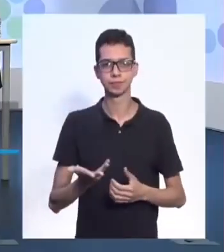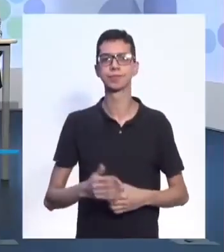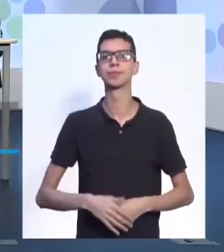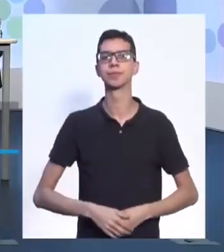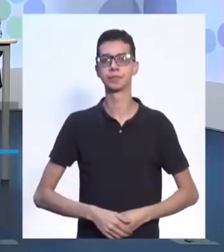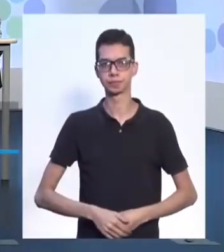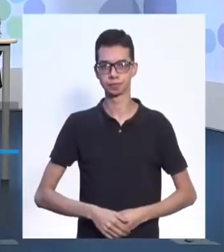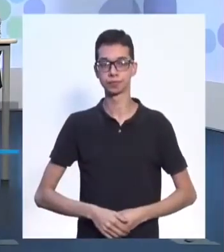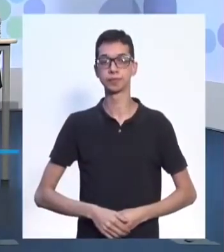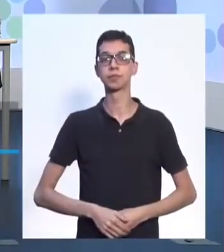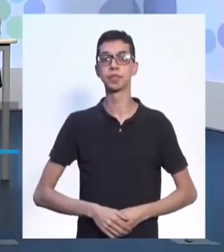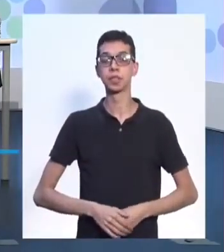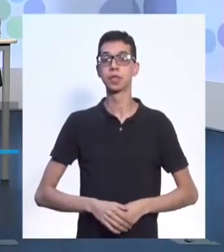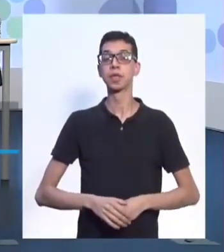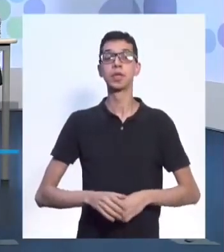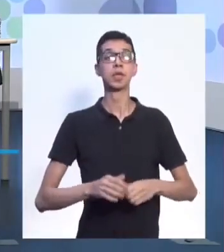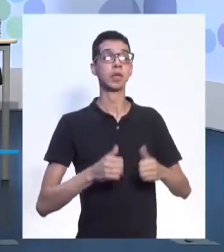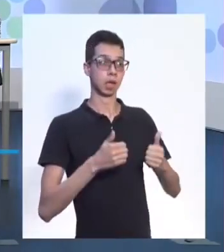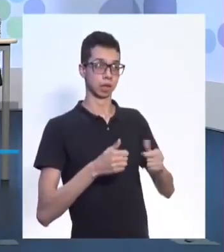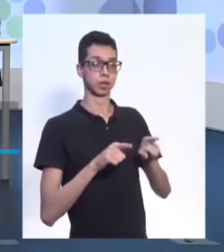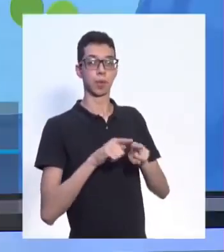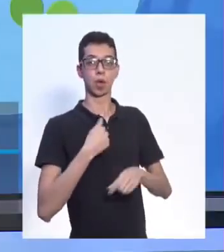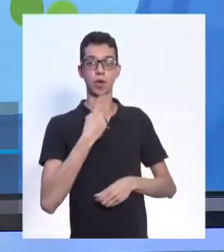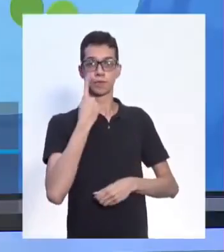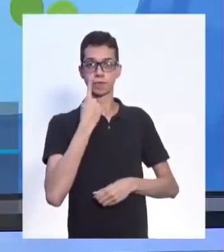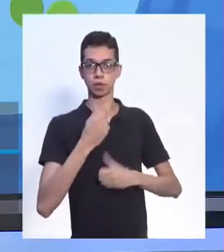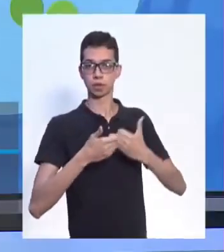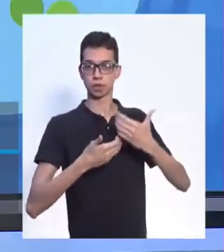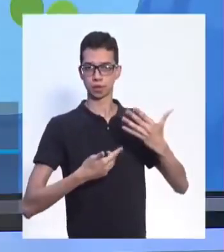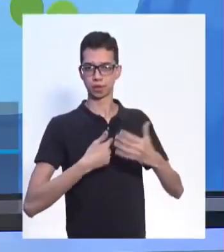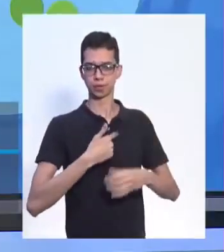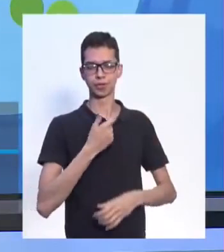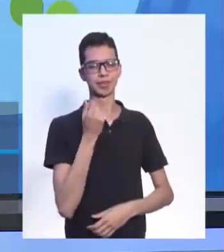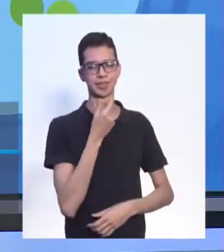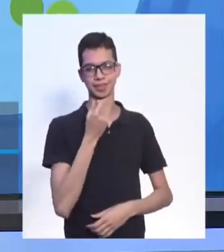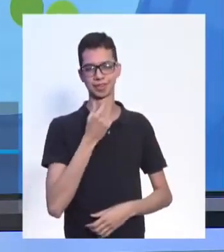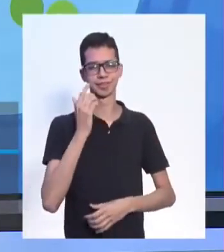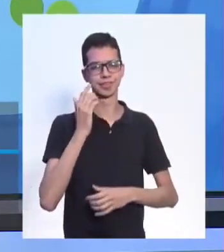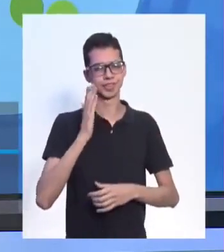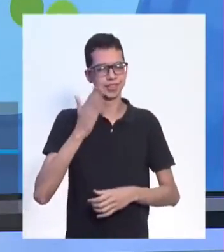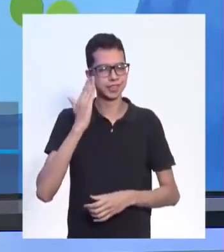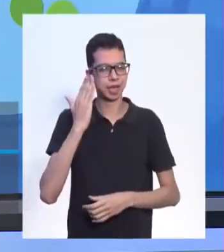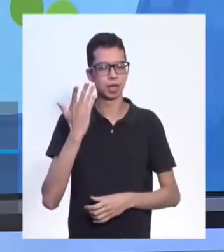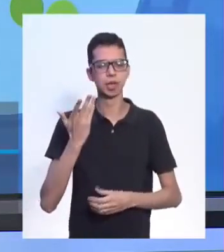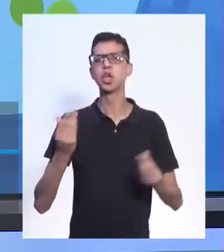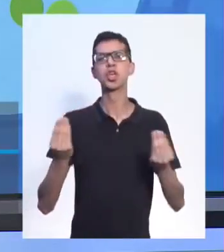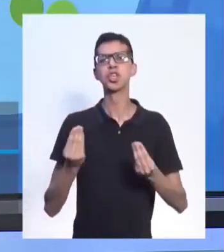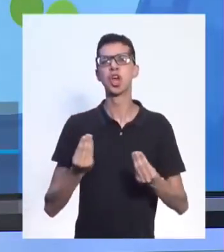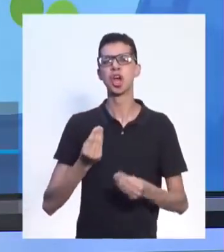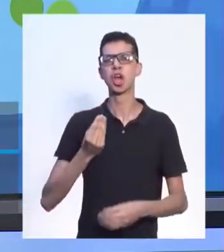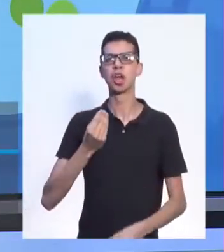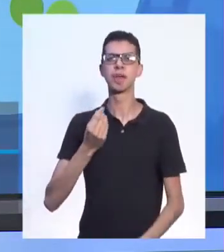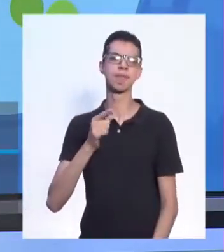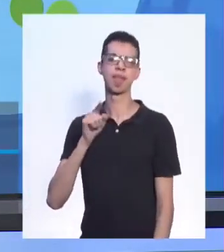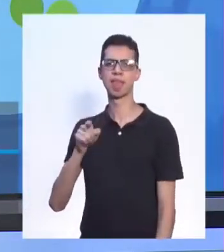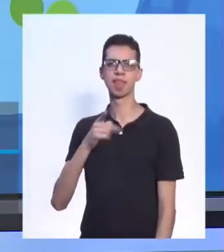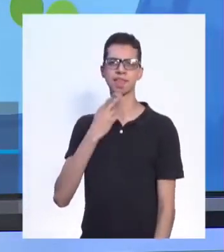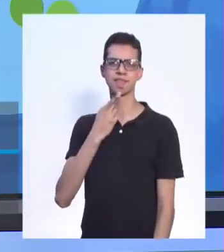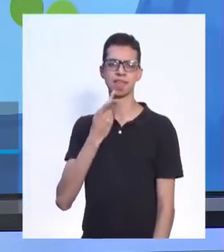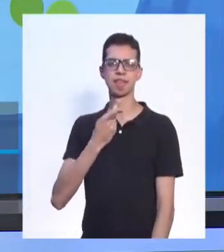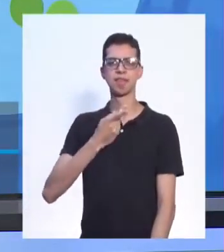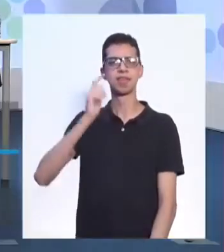coisa que eu vi no chat aqui, que eu achei muito engraçado, mas eu já imaginava que ia aparecer, é que falaram, como ela vai falar de movimento negro se ela é